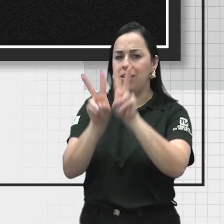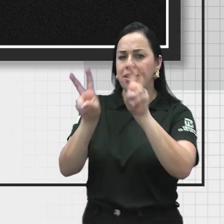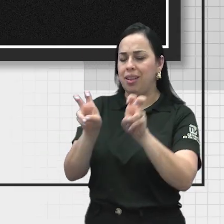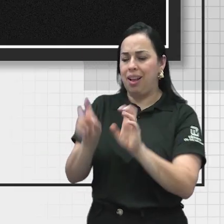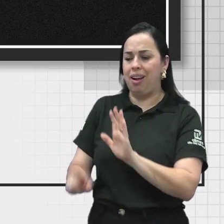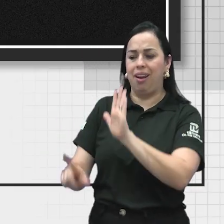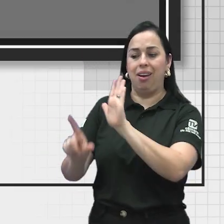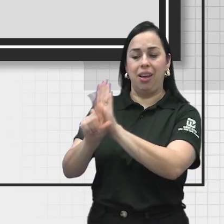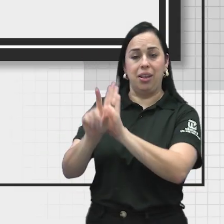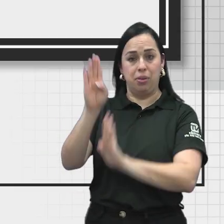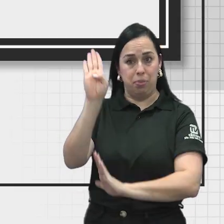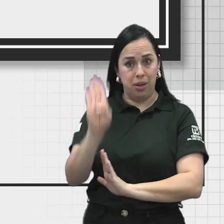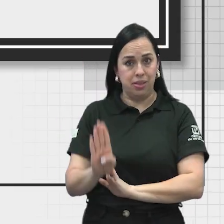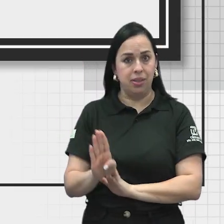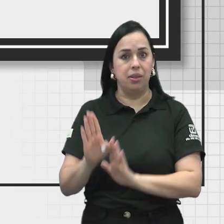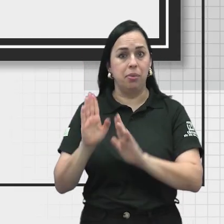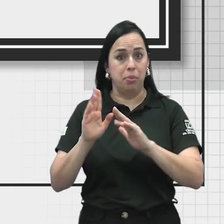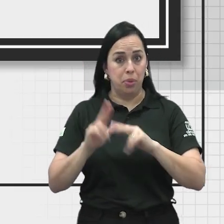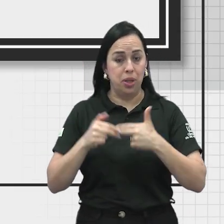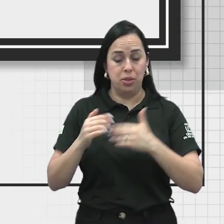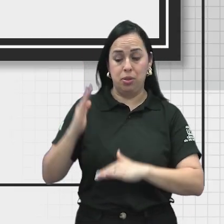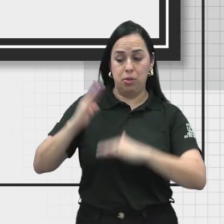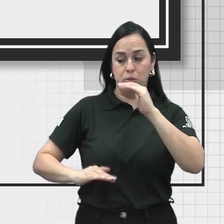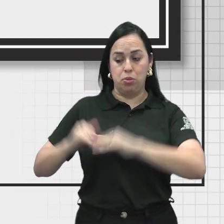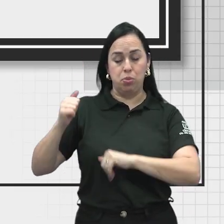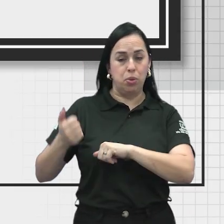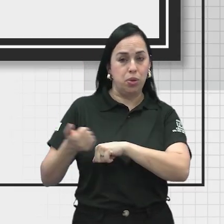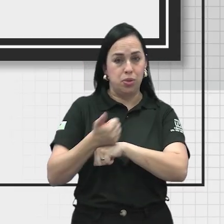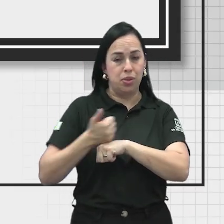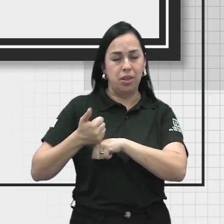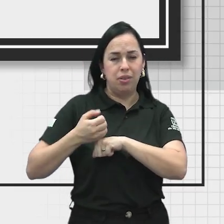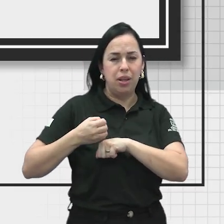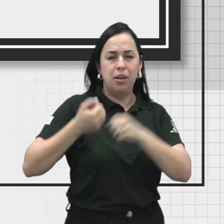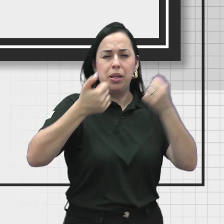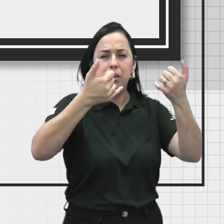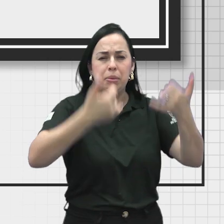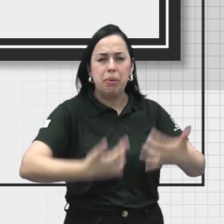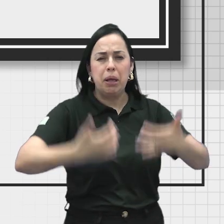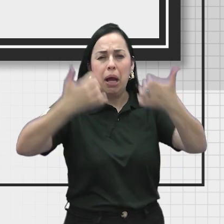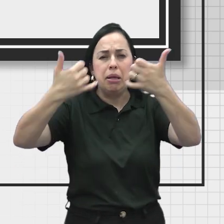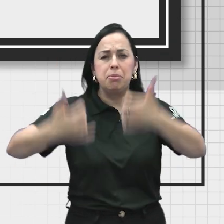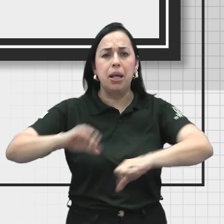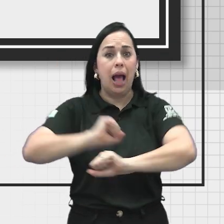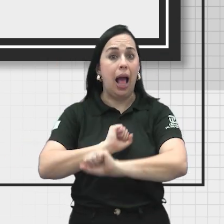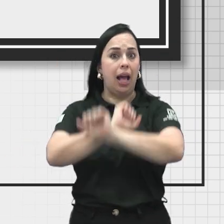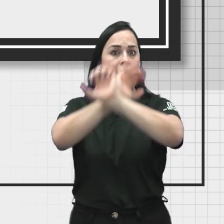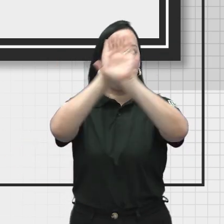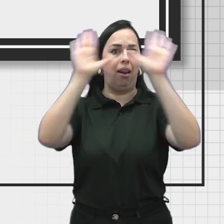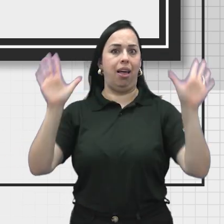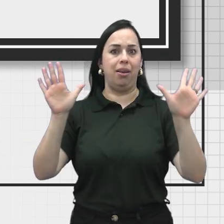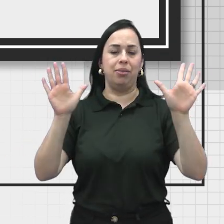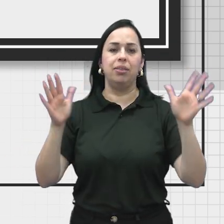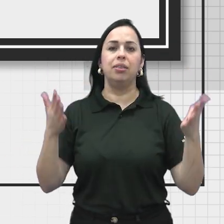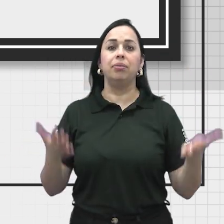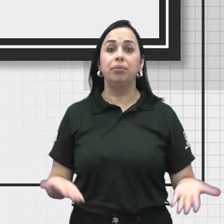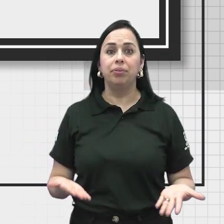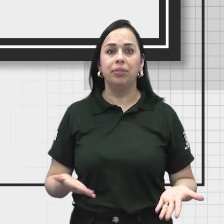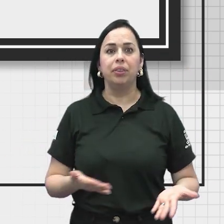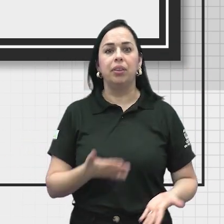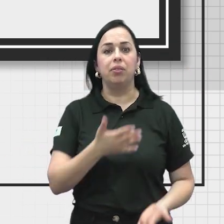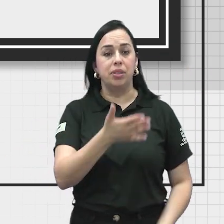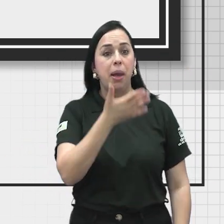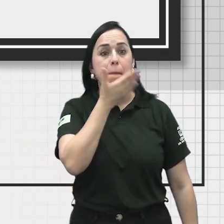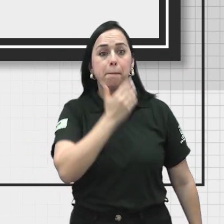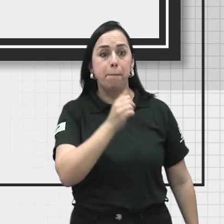legislação brasileira. Com a ajuda de especialistas, a gente explica tudo de forma clara e direta. Olha,